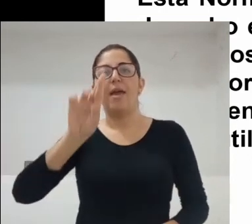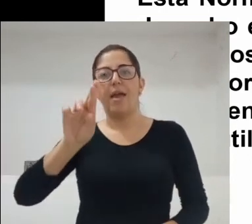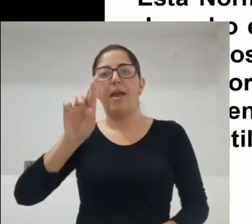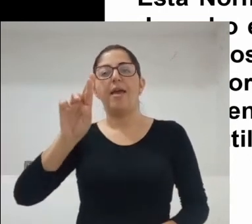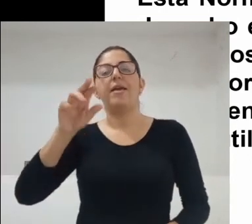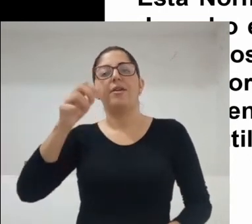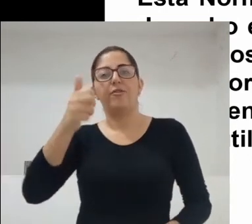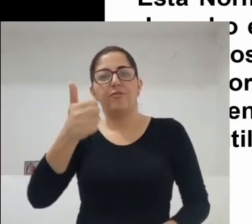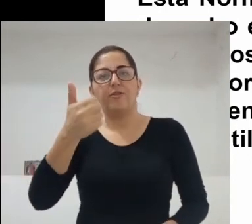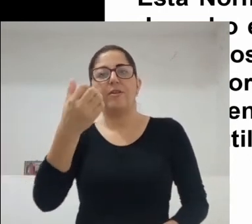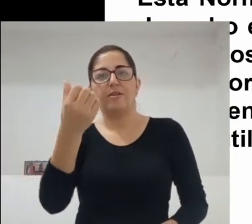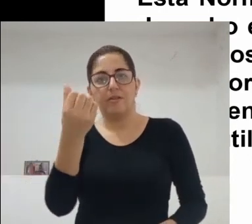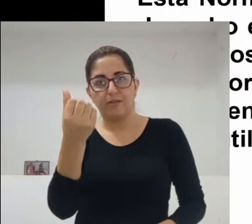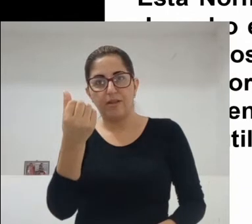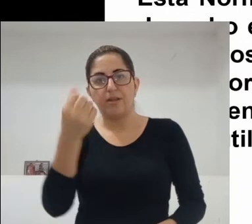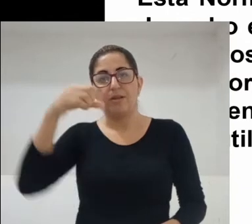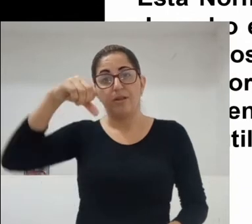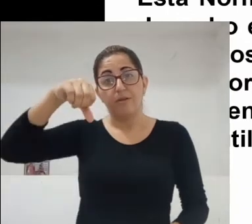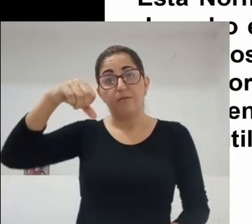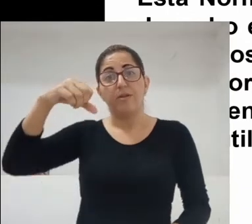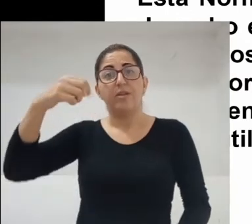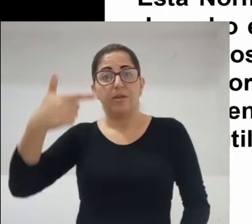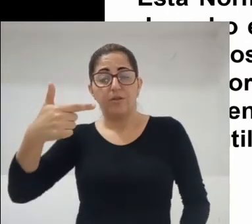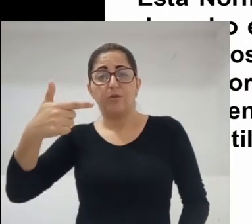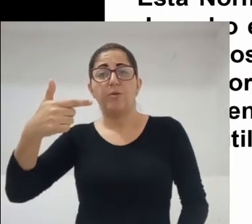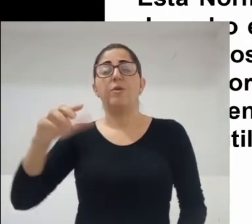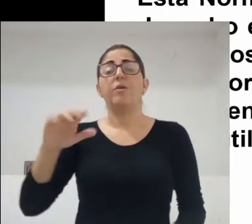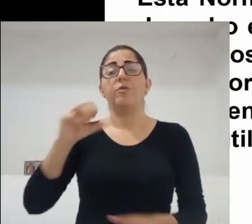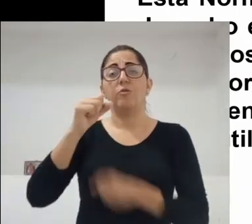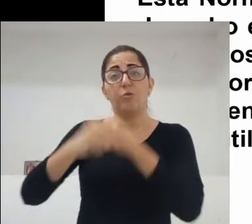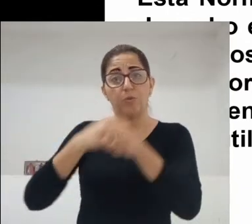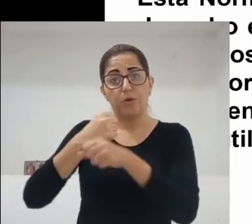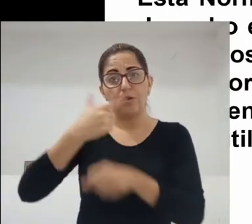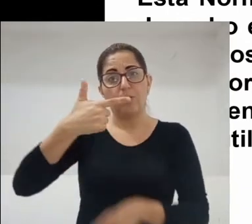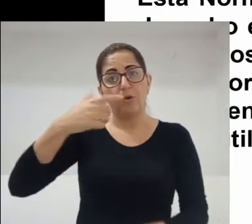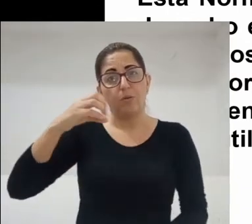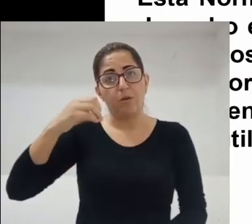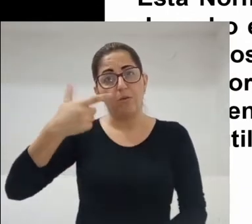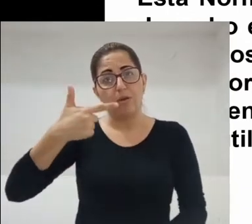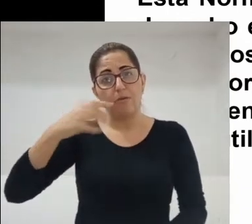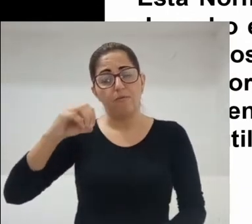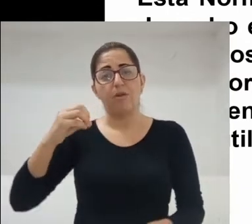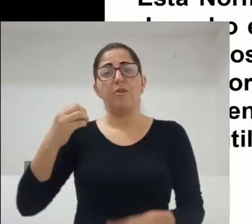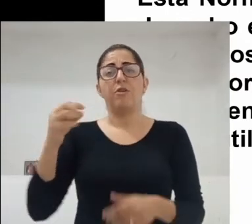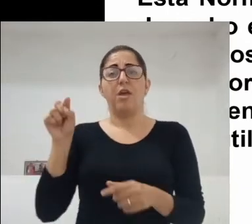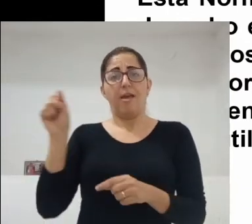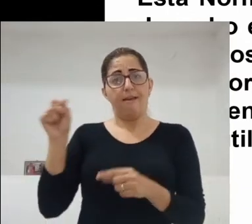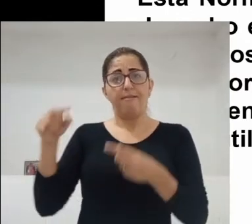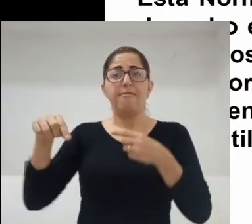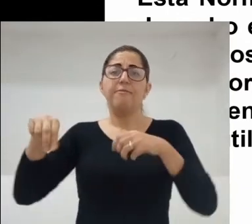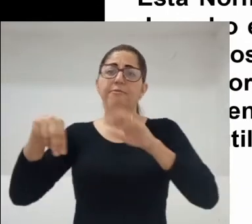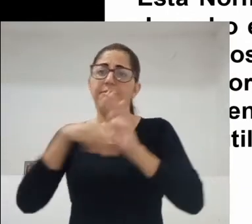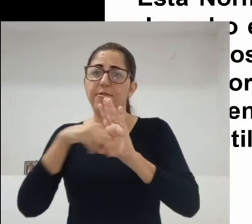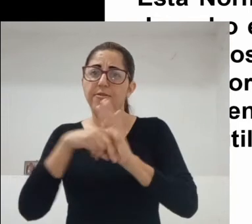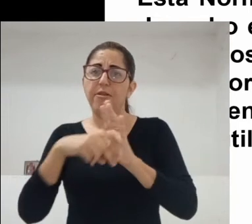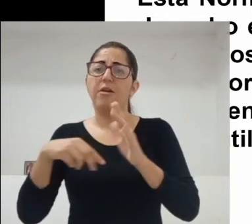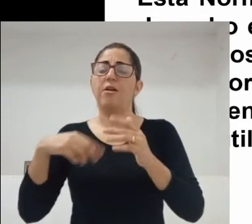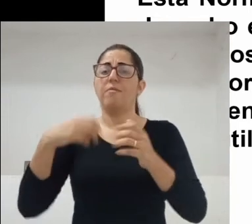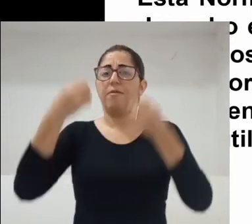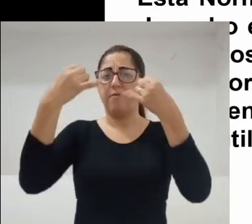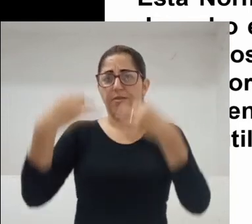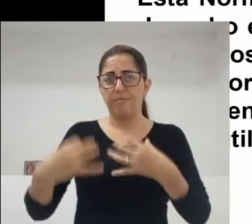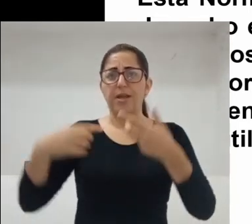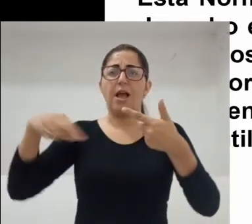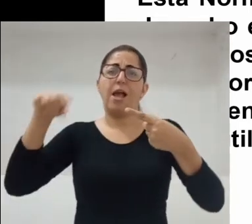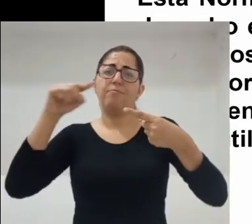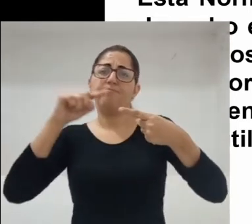NBR 16752 de 2020, que substitui as outras normas que tratavam do assunto. Essa norma vai falar